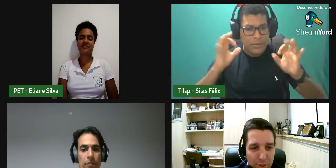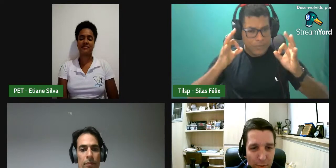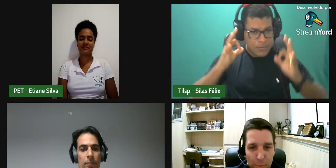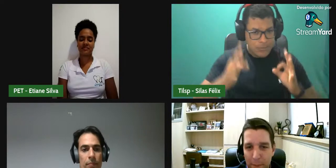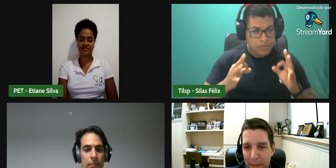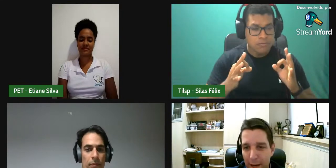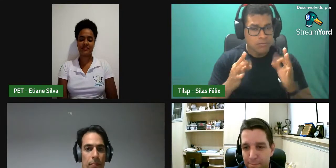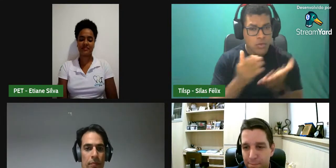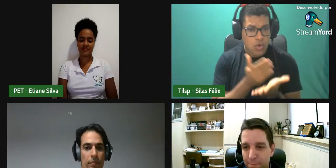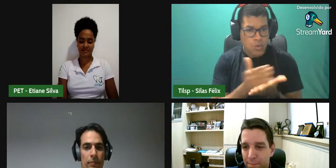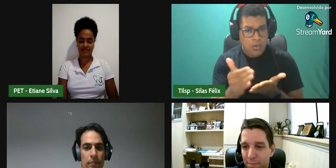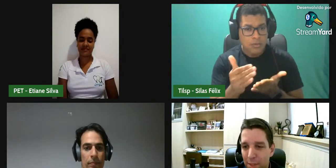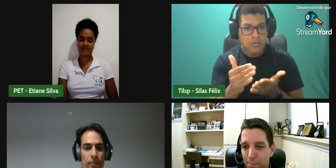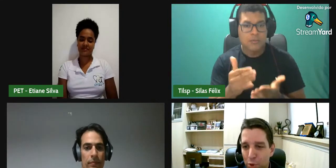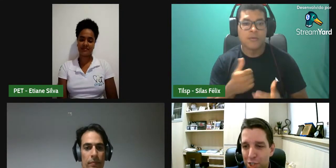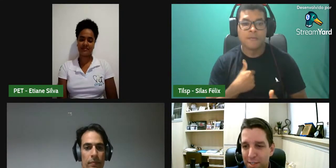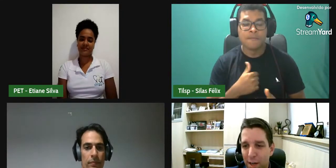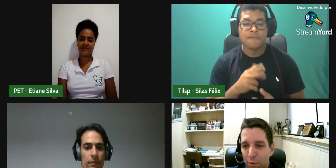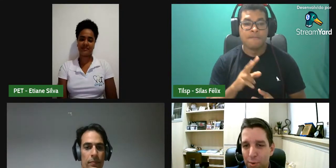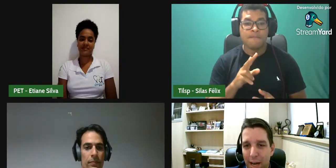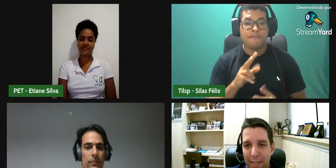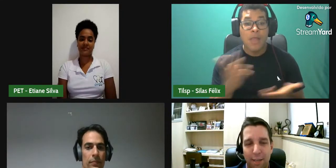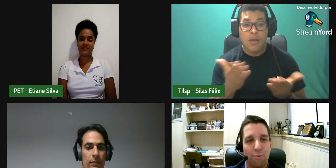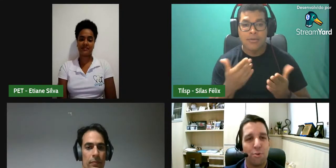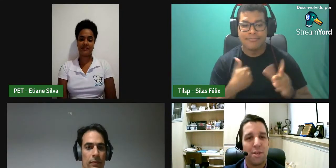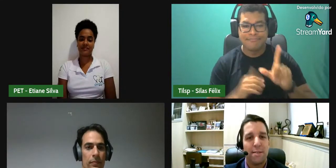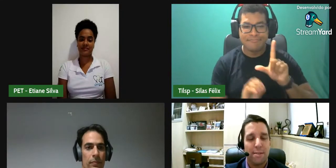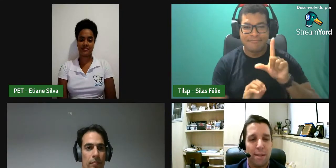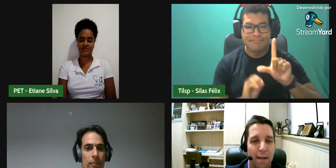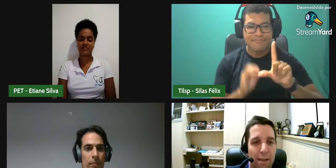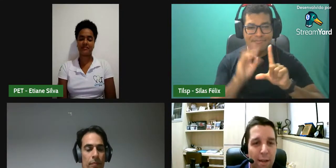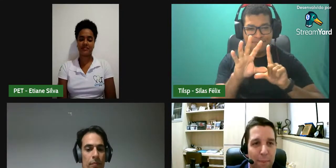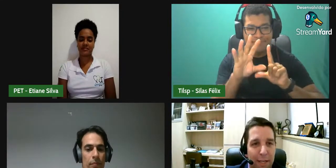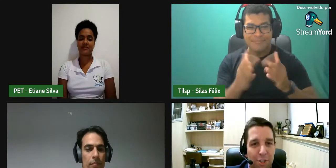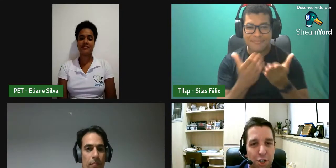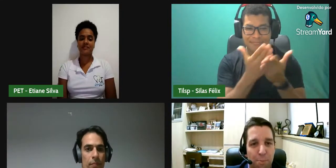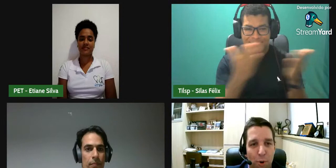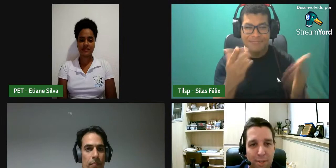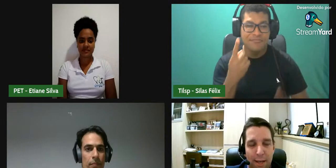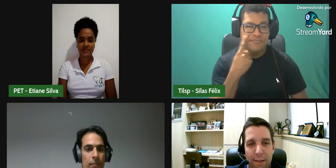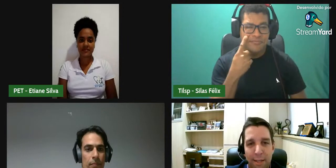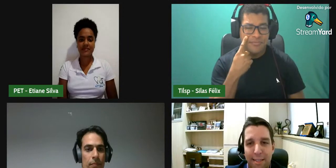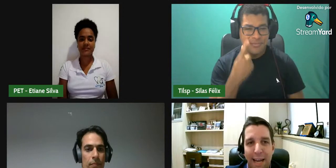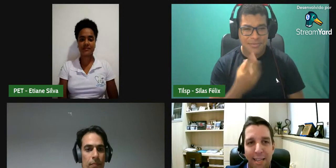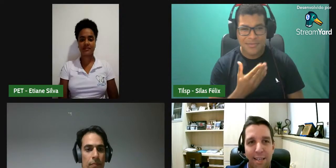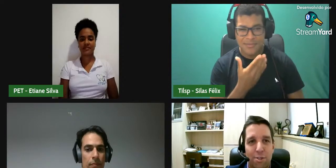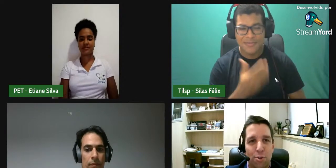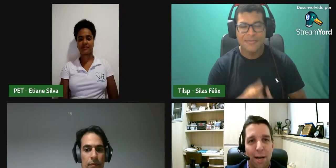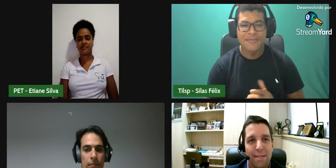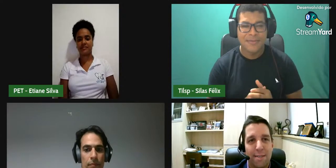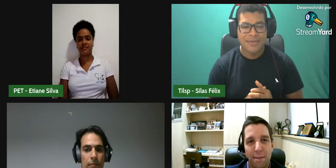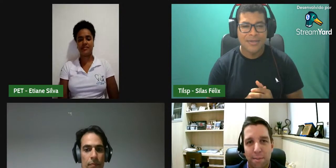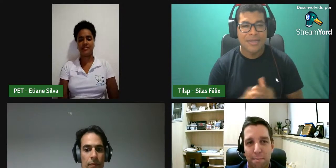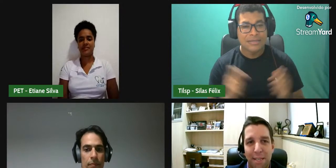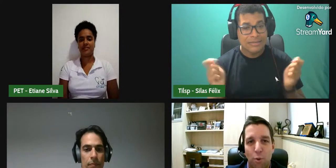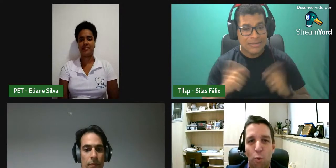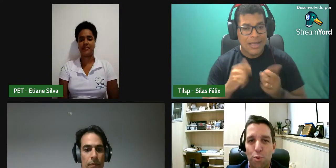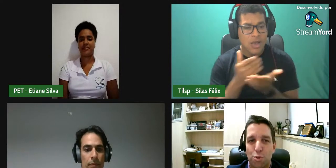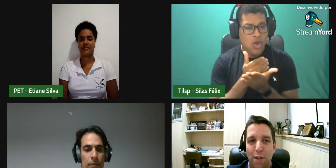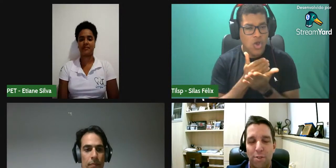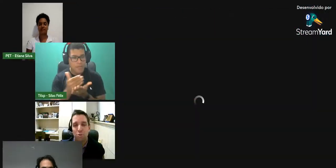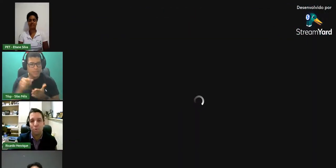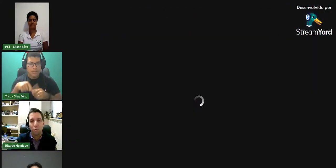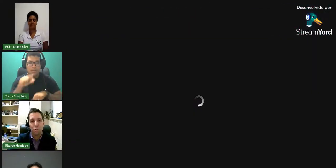conversar, já vou para minha projeção aqui com vocês, né, para que a gente possa dar início a esse